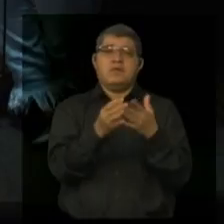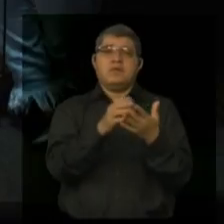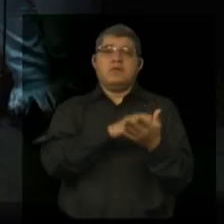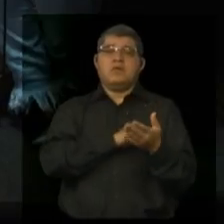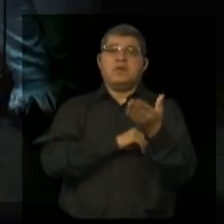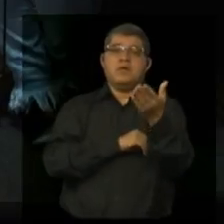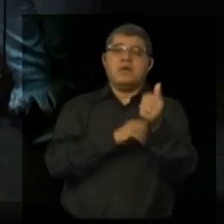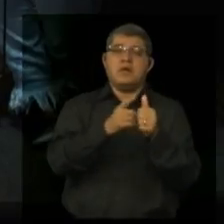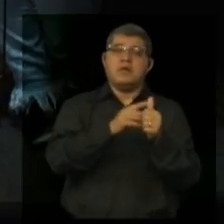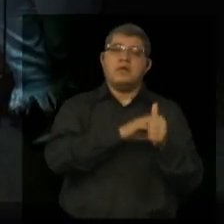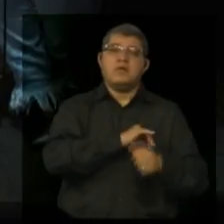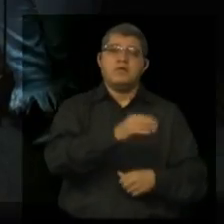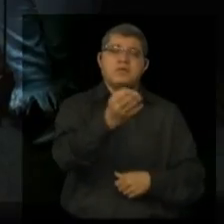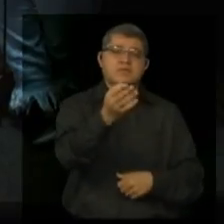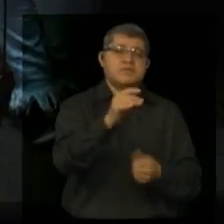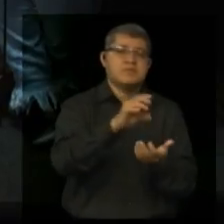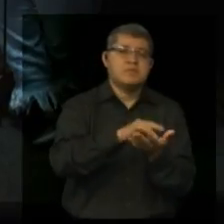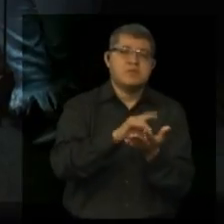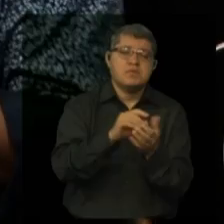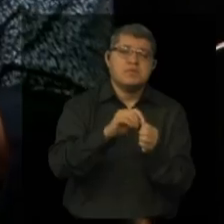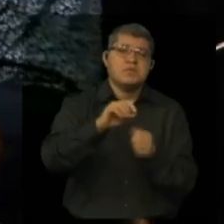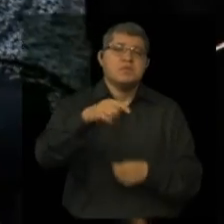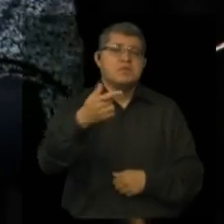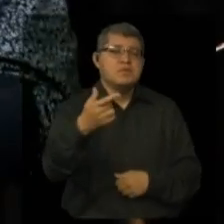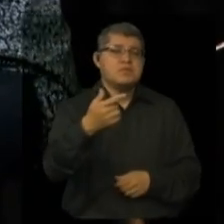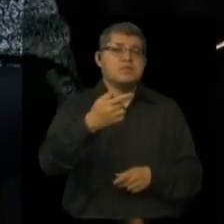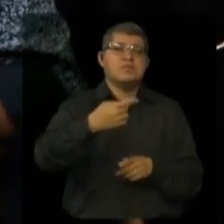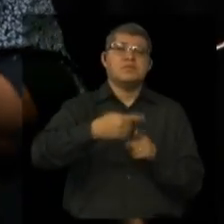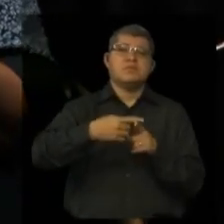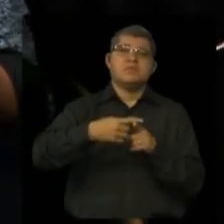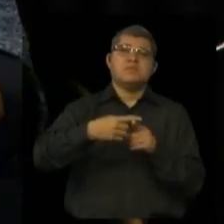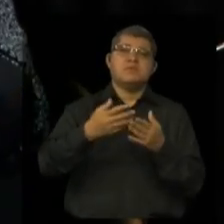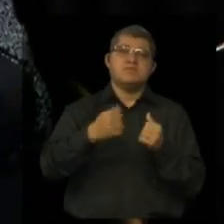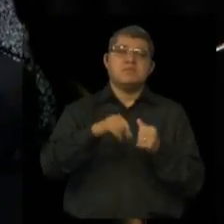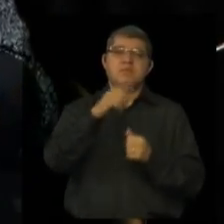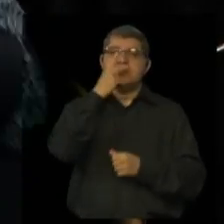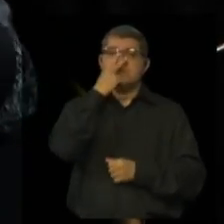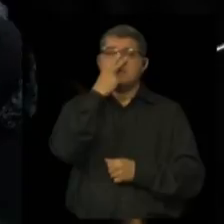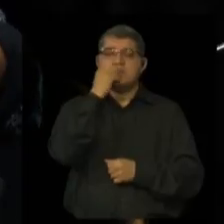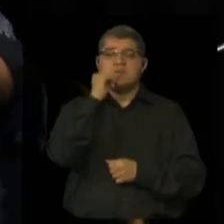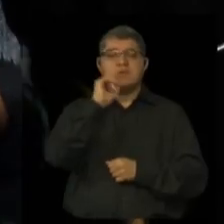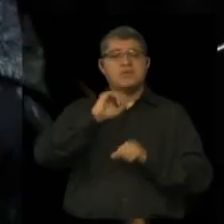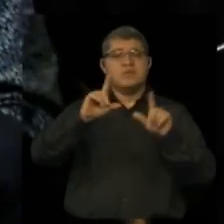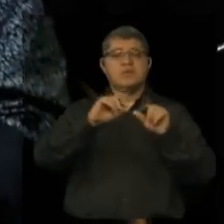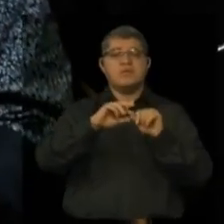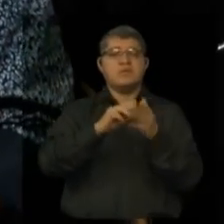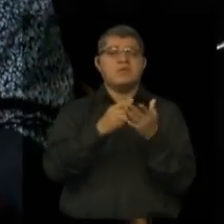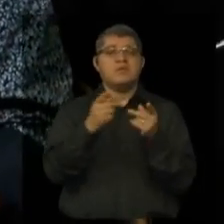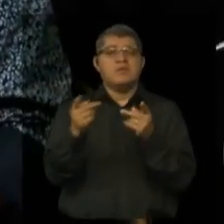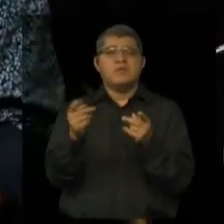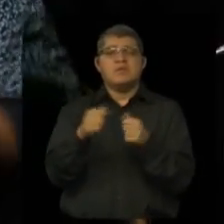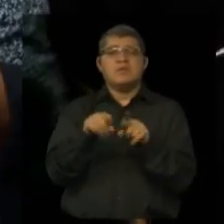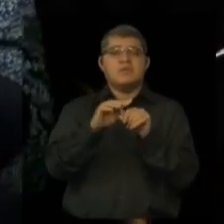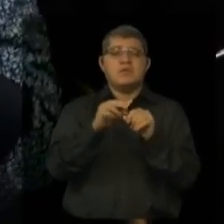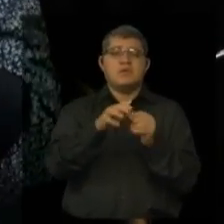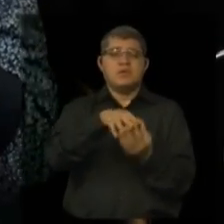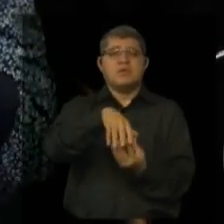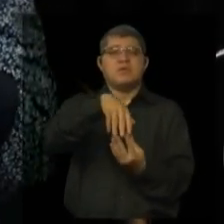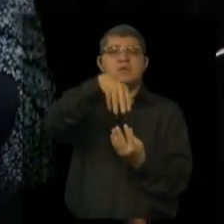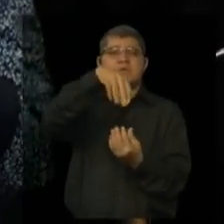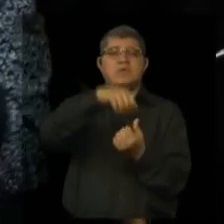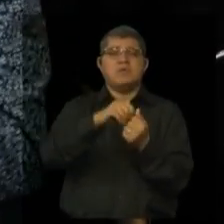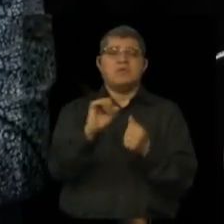mundo, primeiro porque eu amo mesmo. Né? E depois, porque eu acho que é um cartão de visita com a alma.